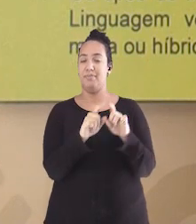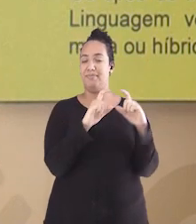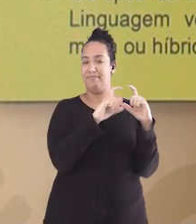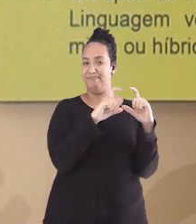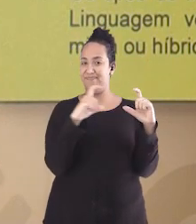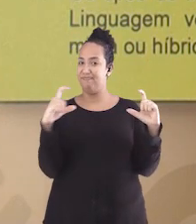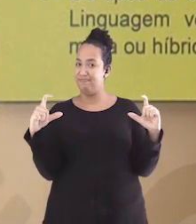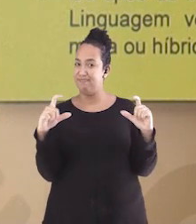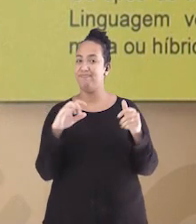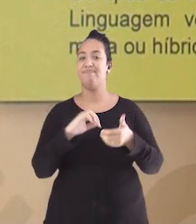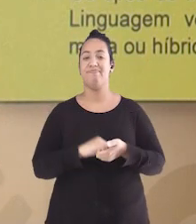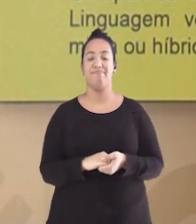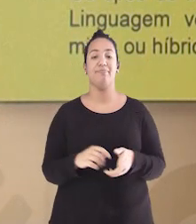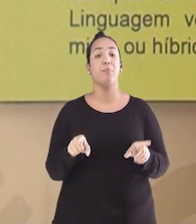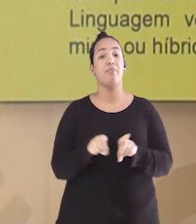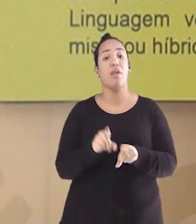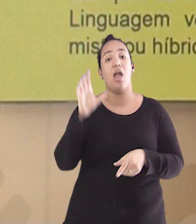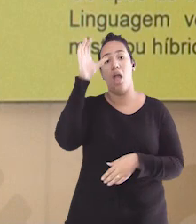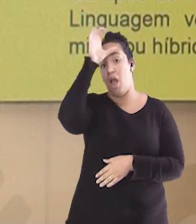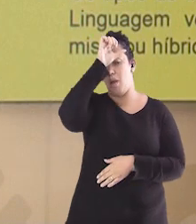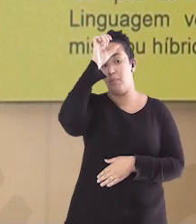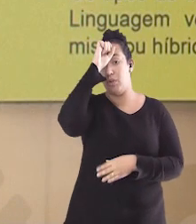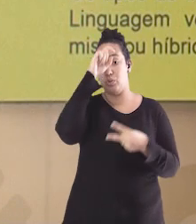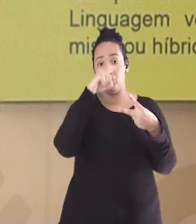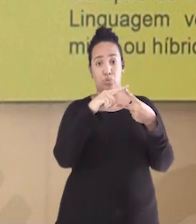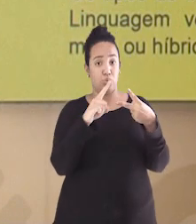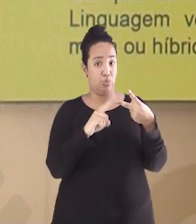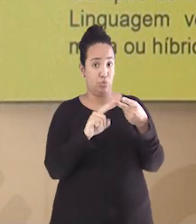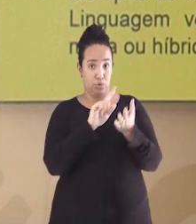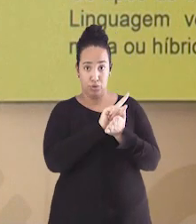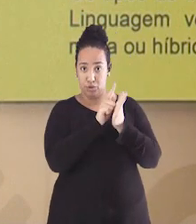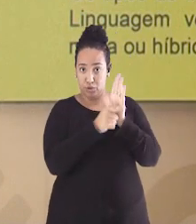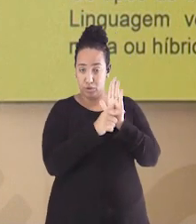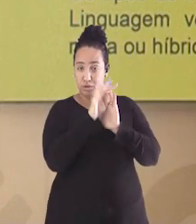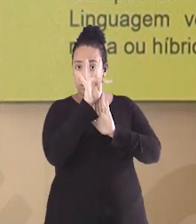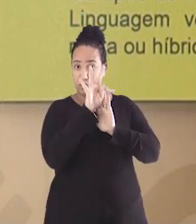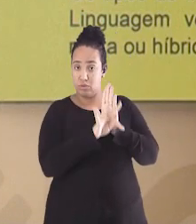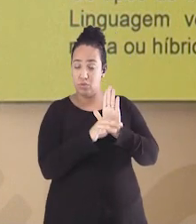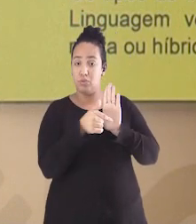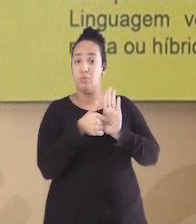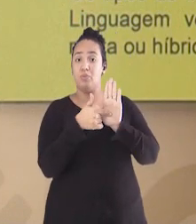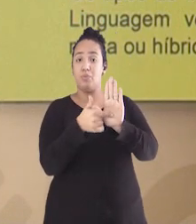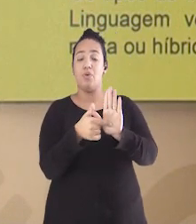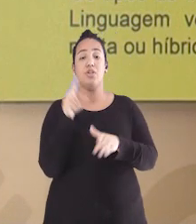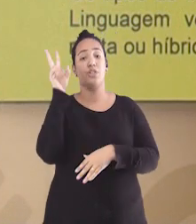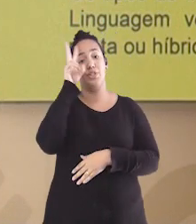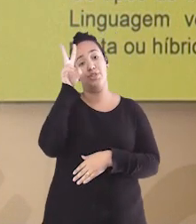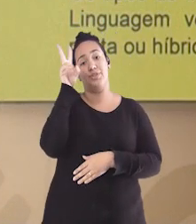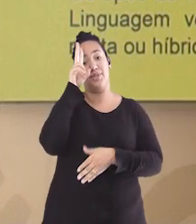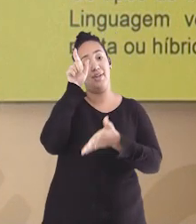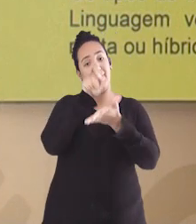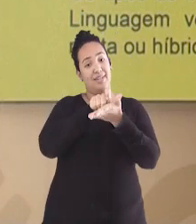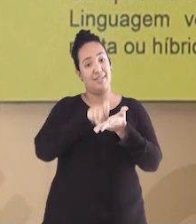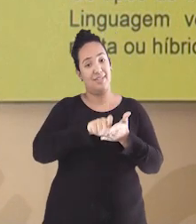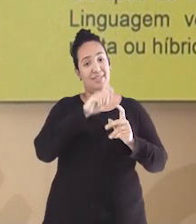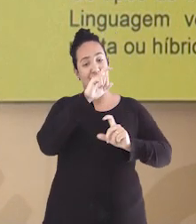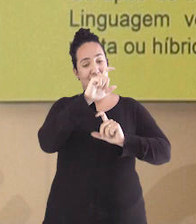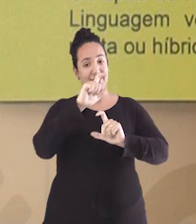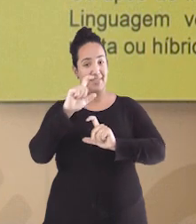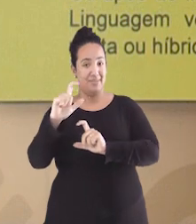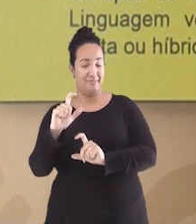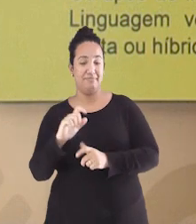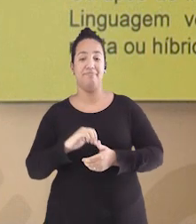e tirinhas. Aprendemos que em ambos os gêneros textuais trata-se de histórias escritas